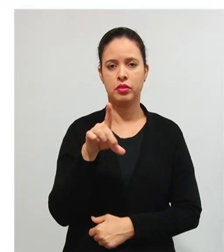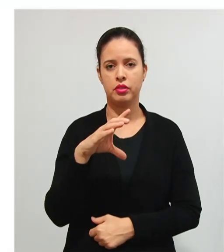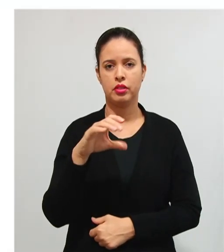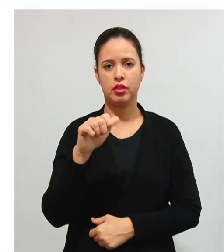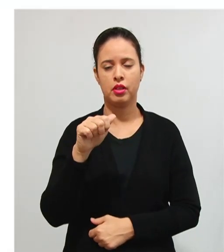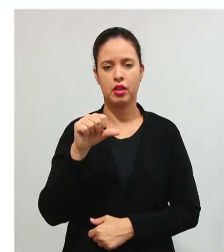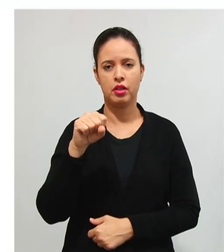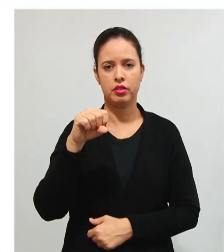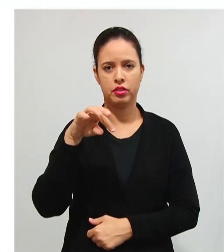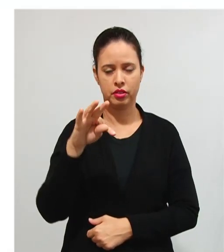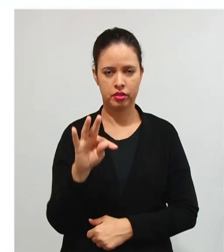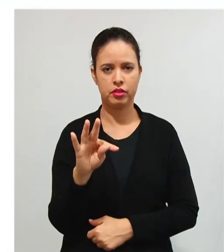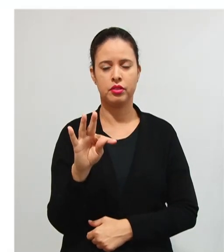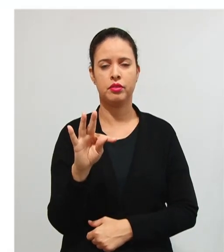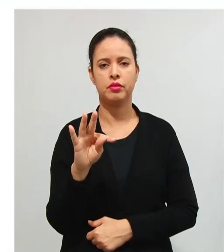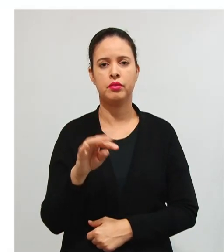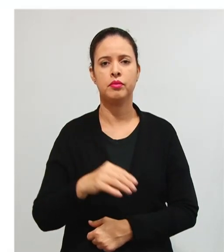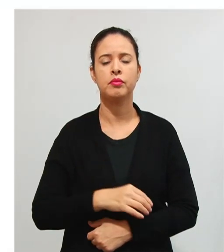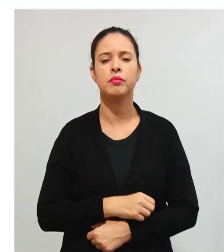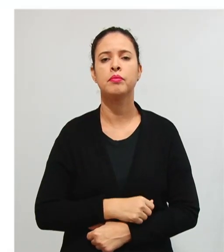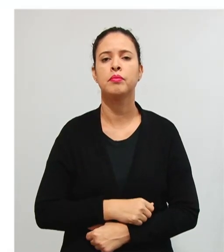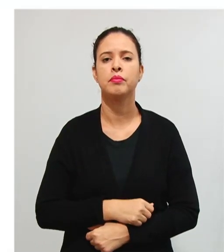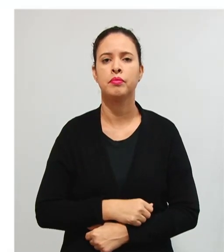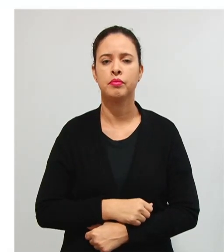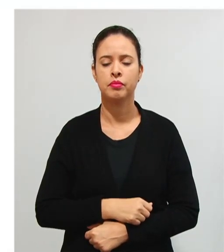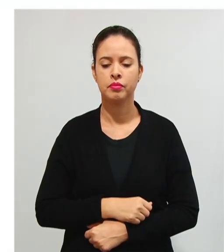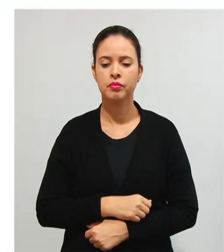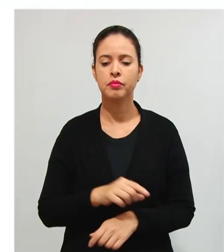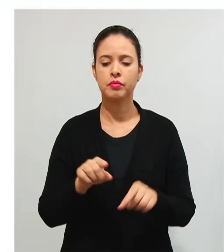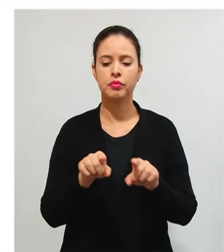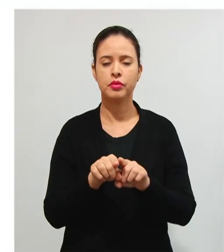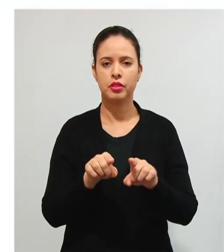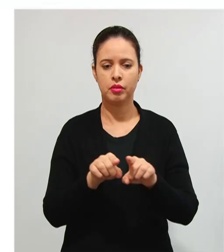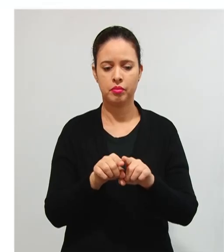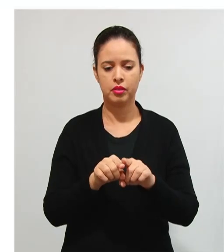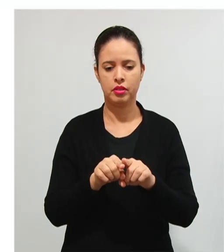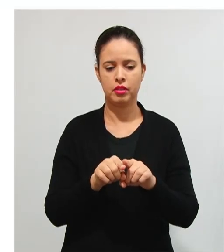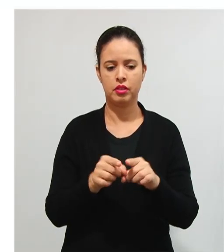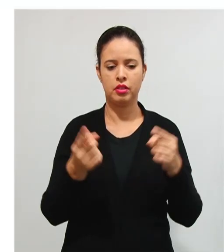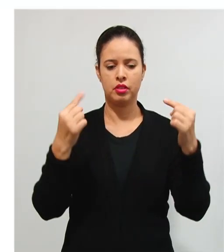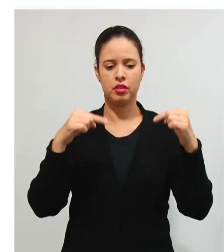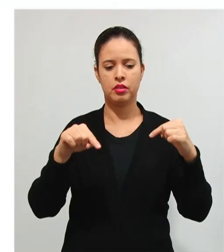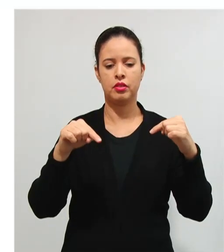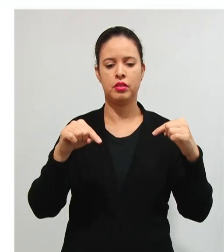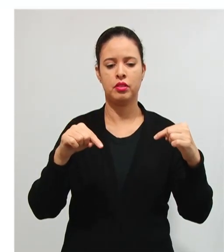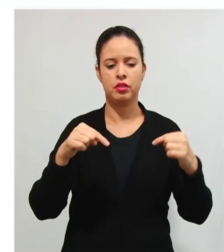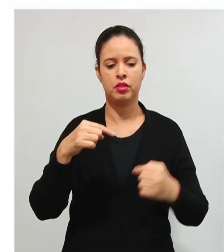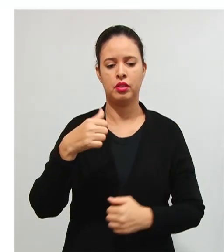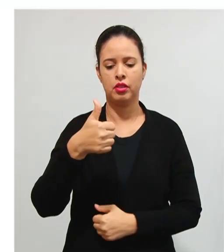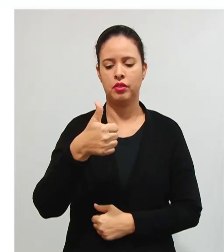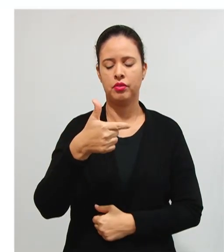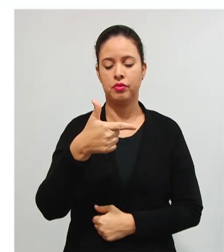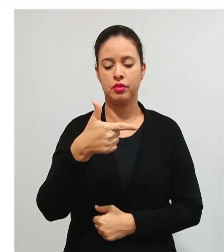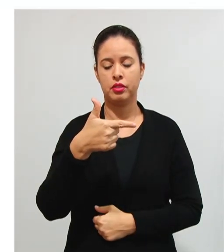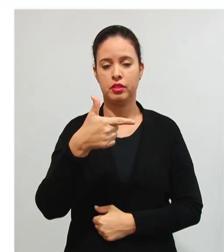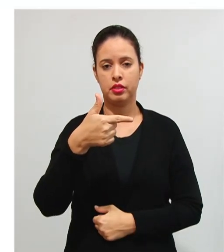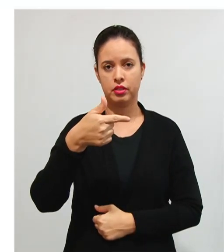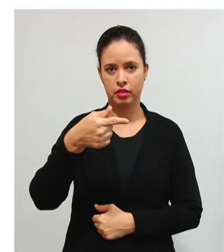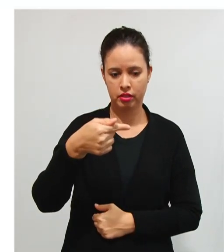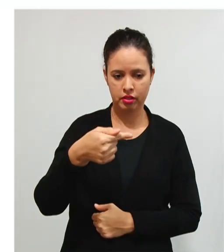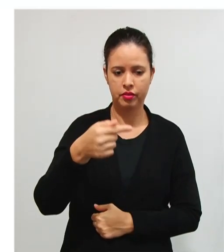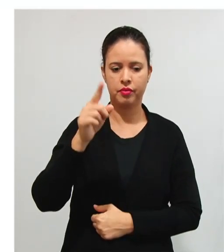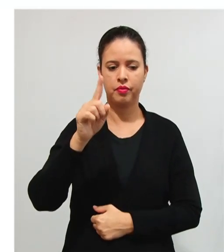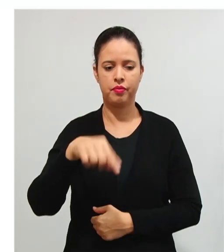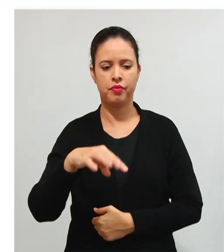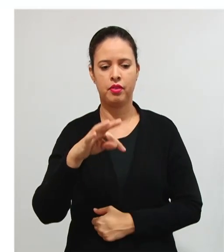e distribua por essa plataforma. O Trello, que é uma ferramenta para trabalho em grupo, e ele